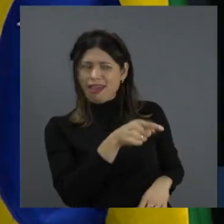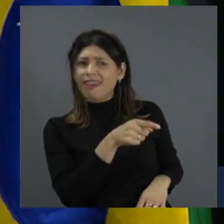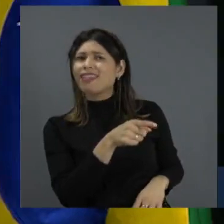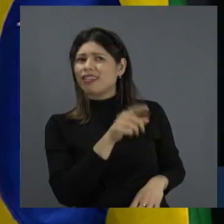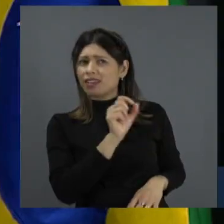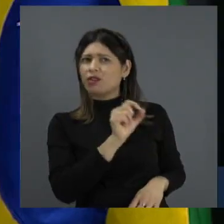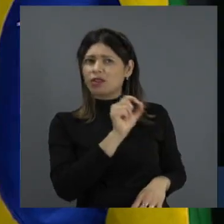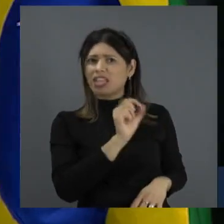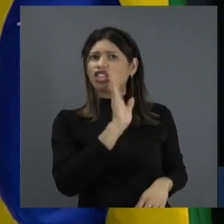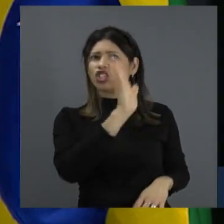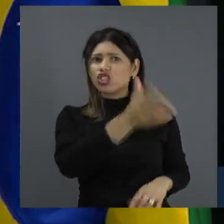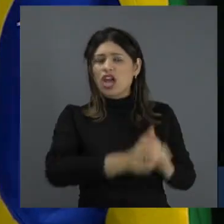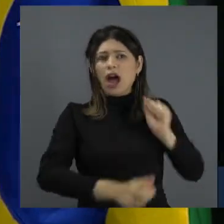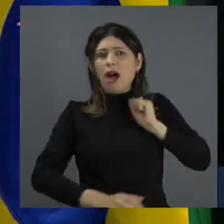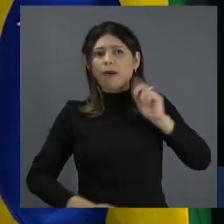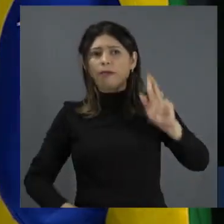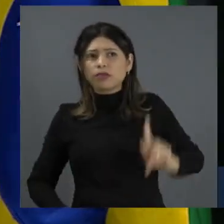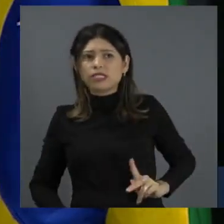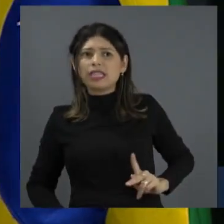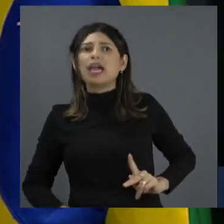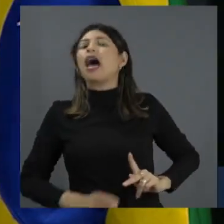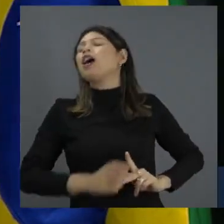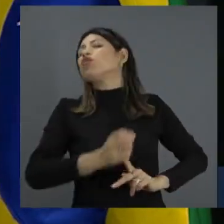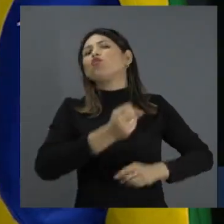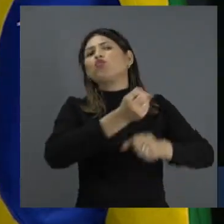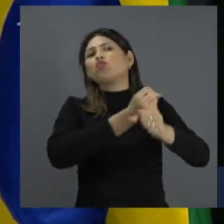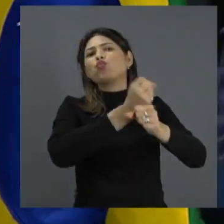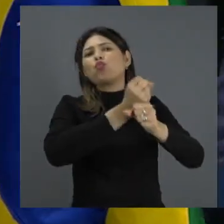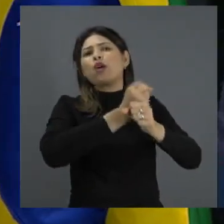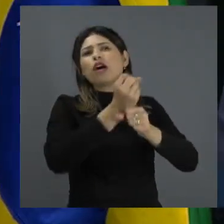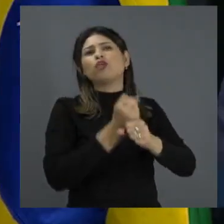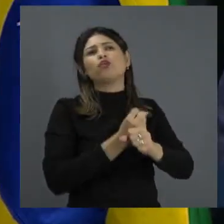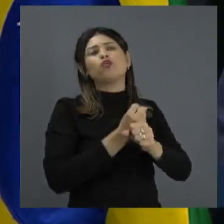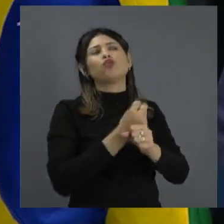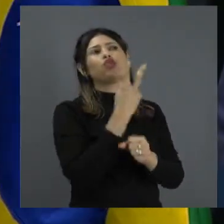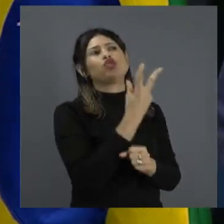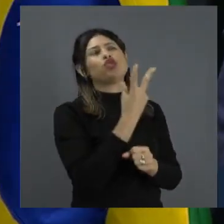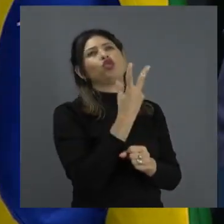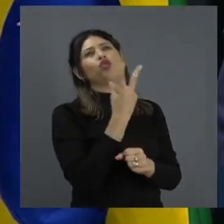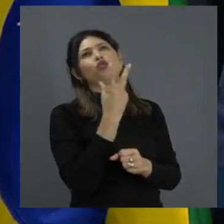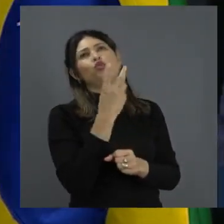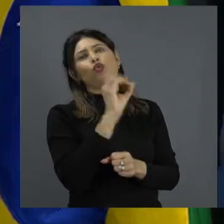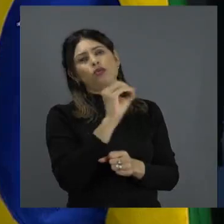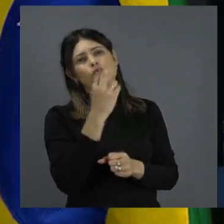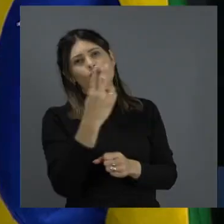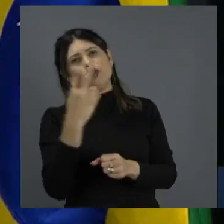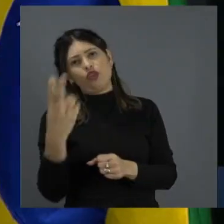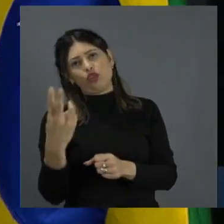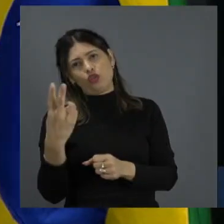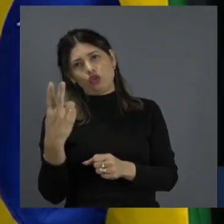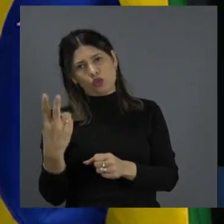está aposentado desde setembro de 2022. Então,